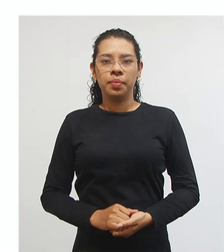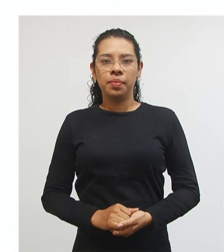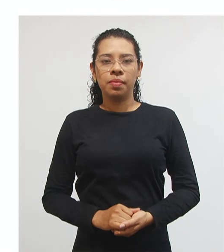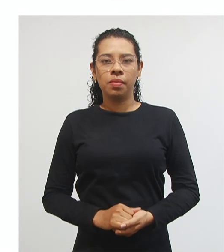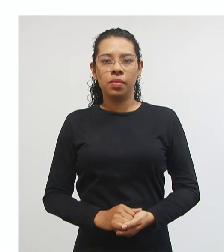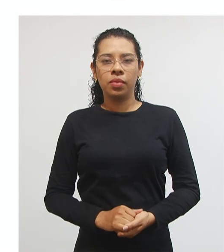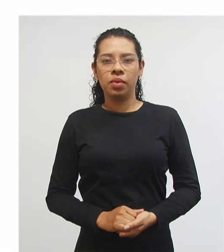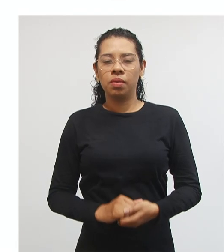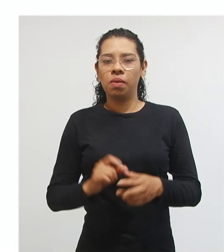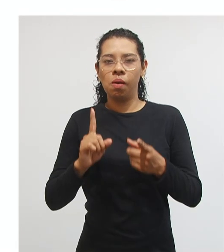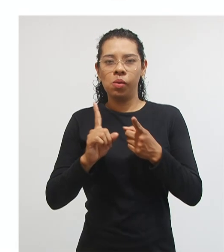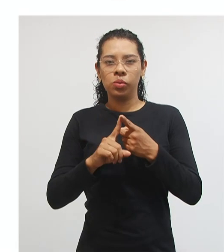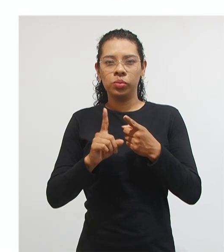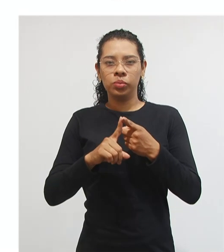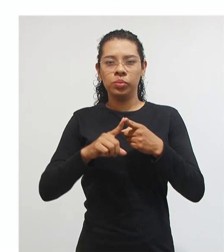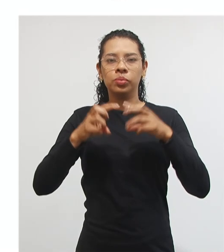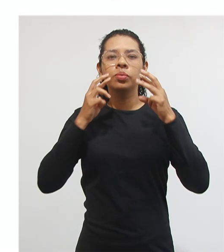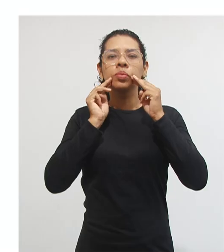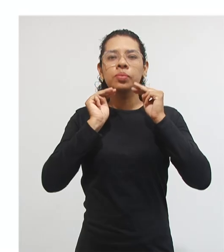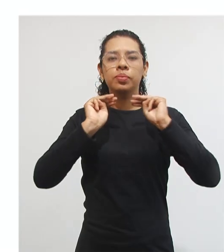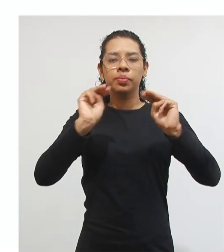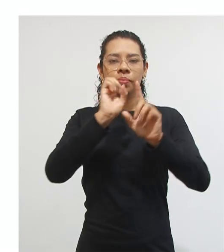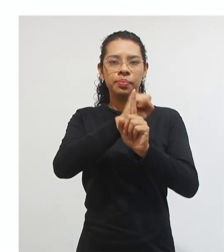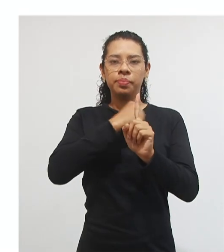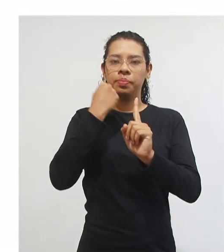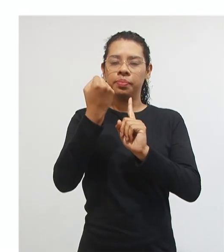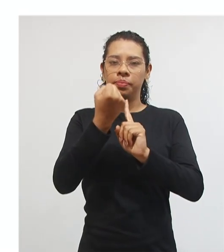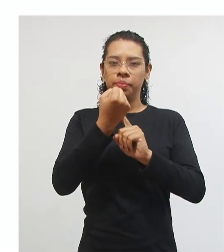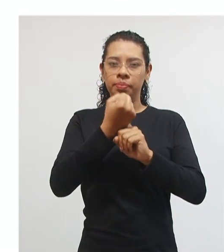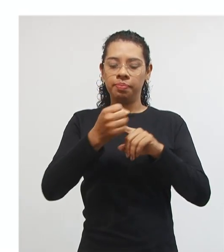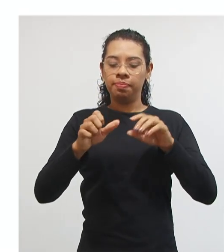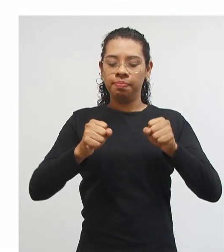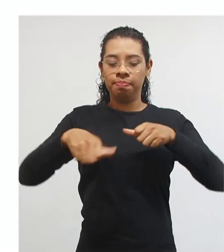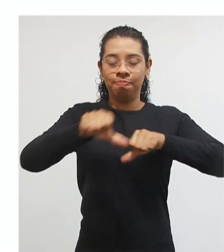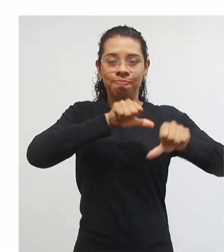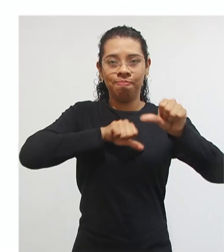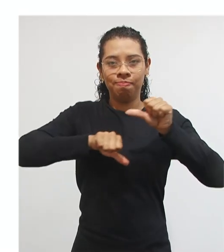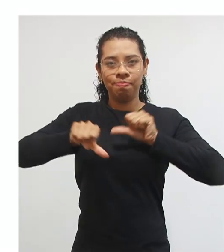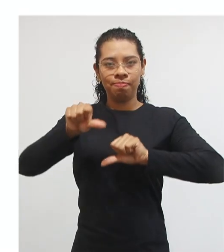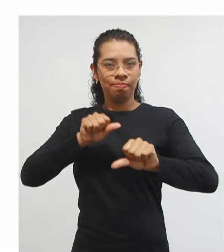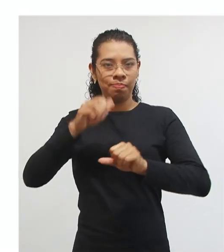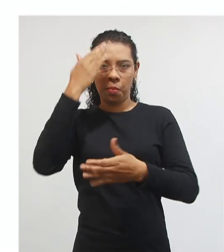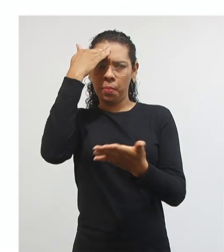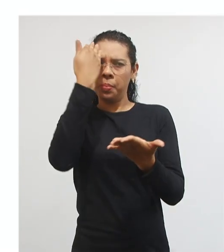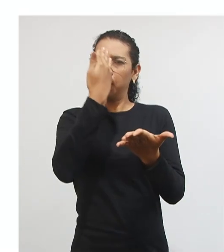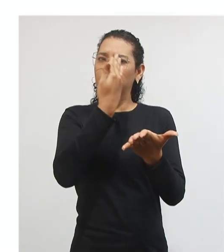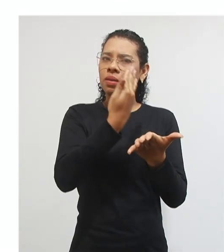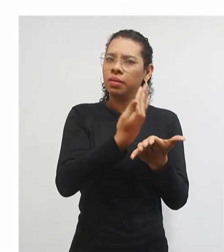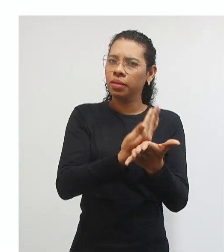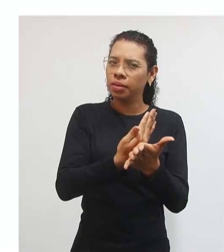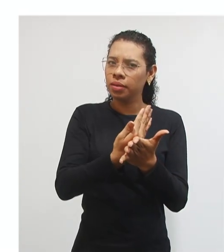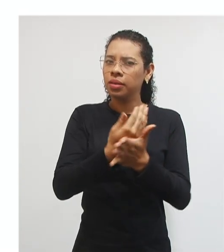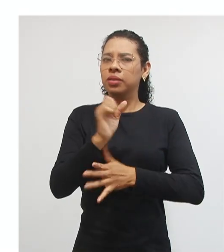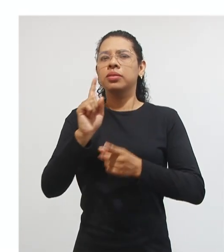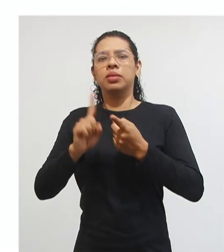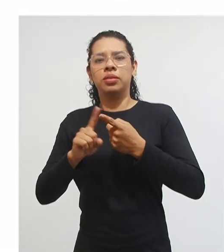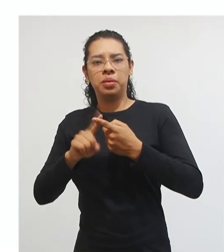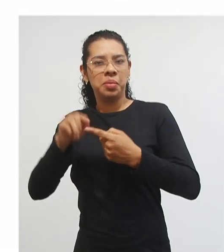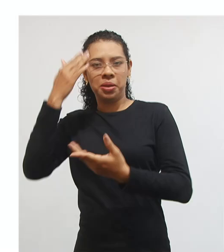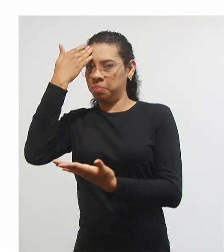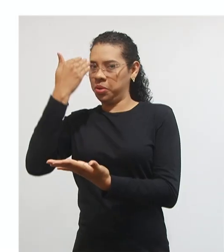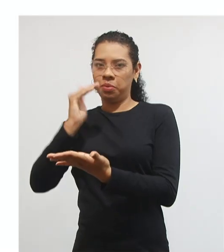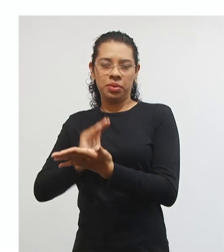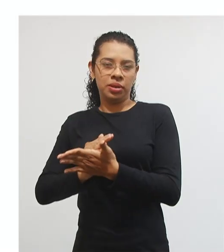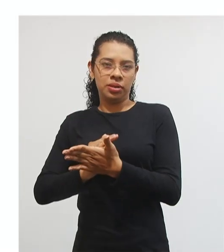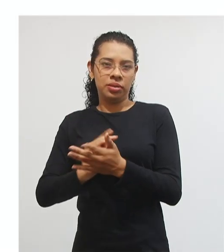Então, o marketing social ele vai transformar uma não crença em crença, essa crença em atitude e essa atitude